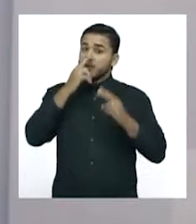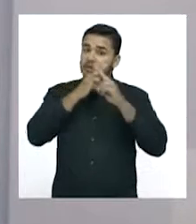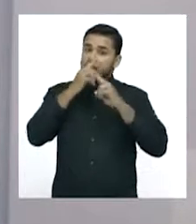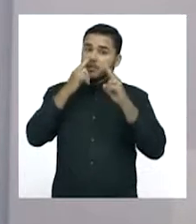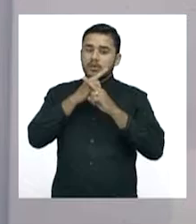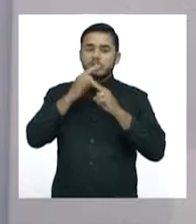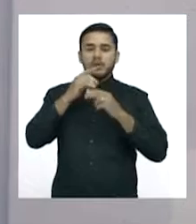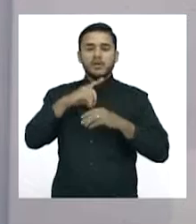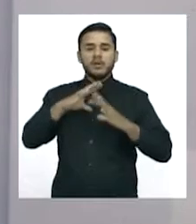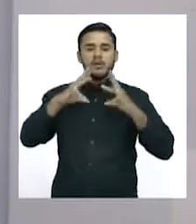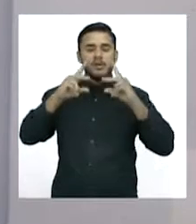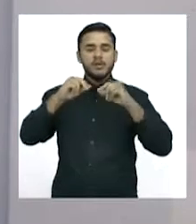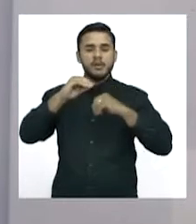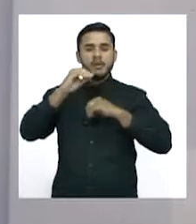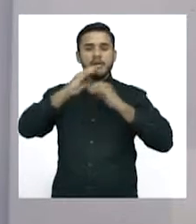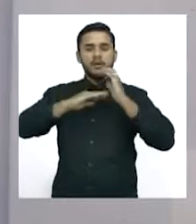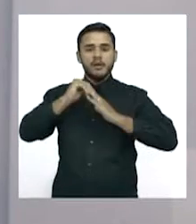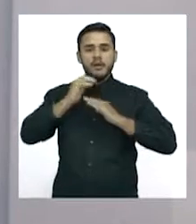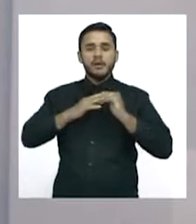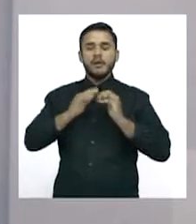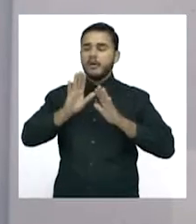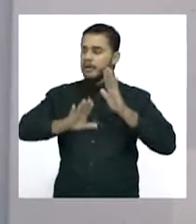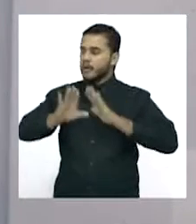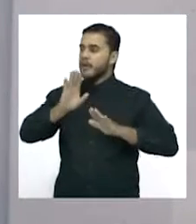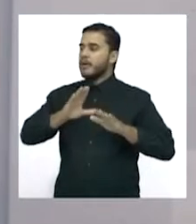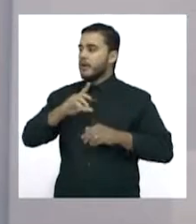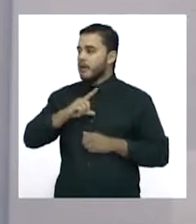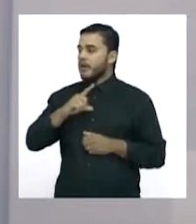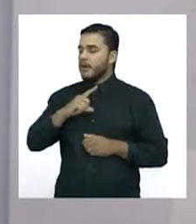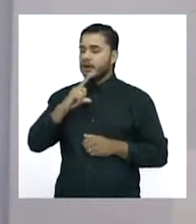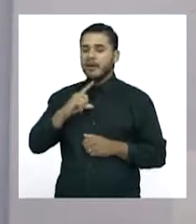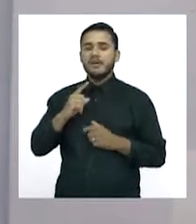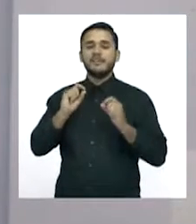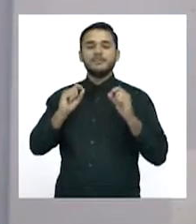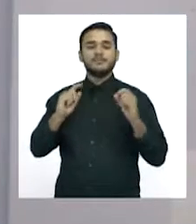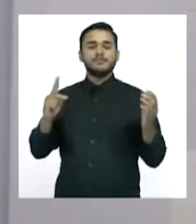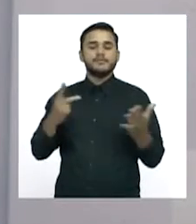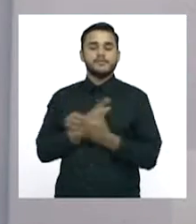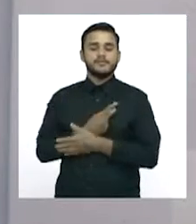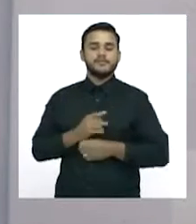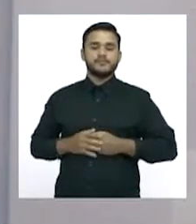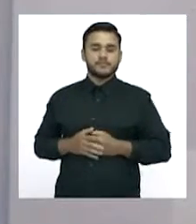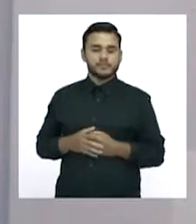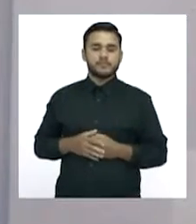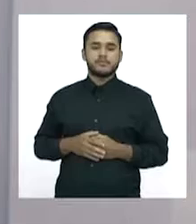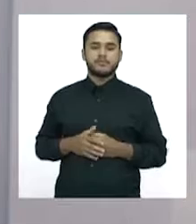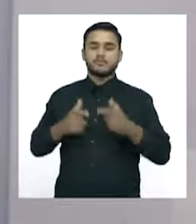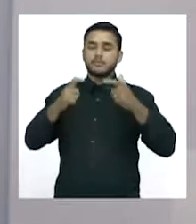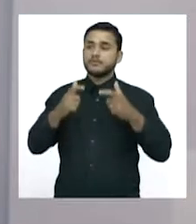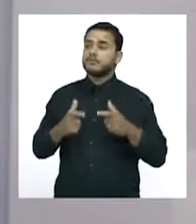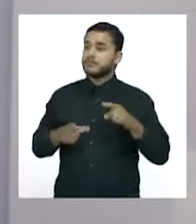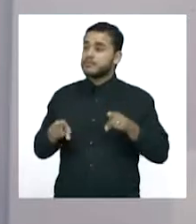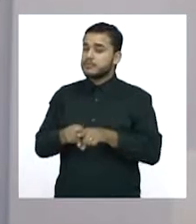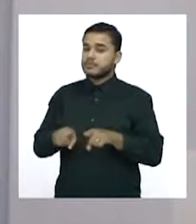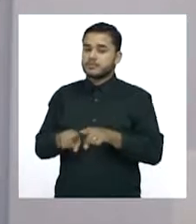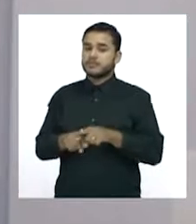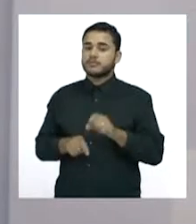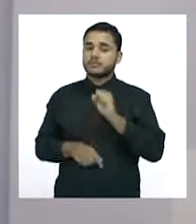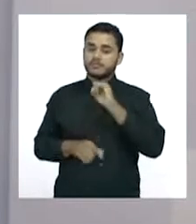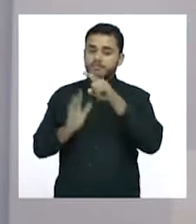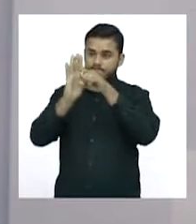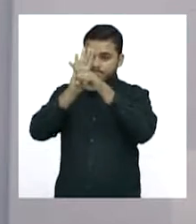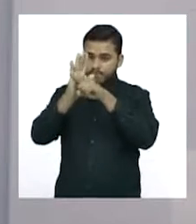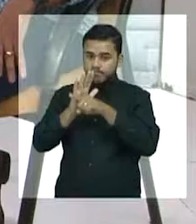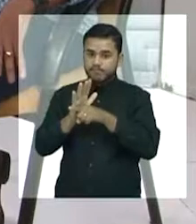os profissionais, obviamente, eles têm esse cuidado realmente de estar notificando, não só aquilo que é diagnosticado, mas também o suspeito muitas